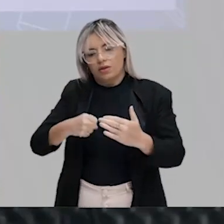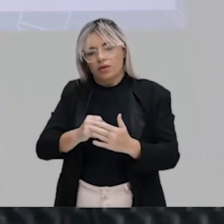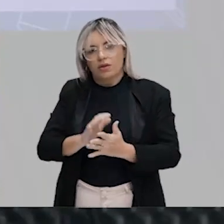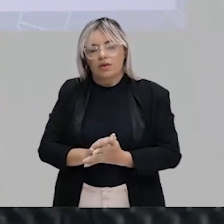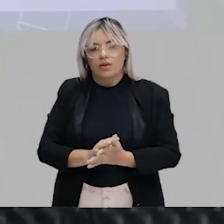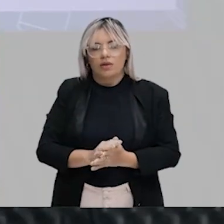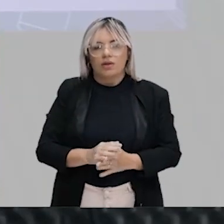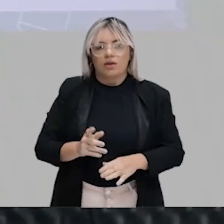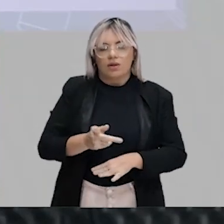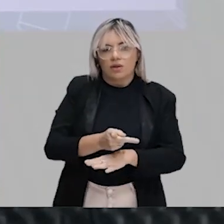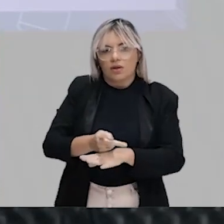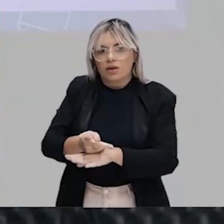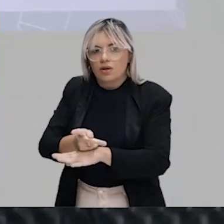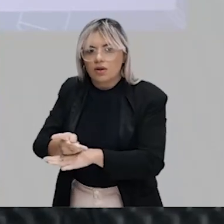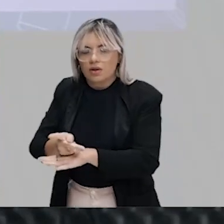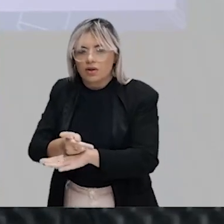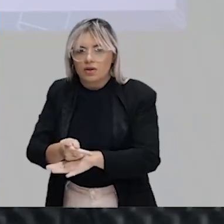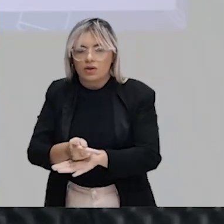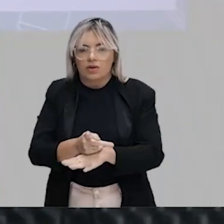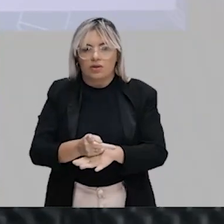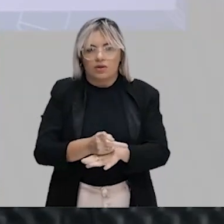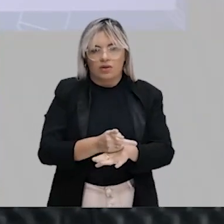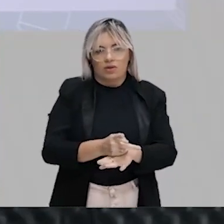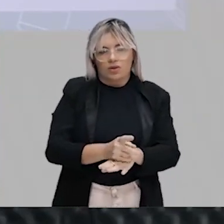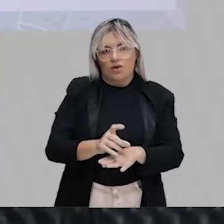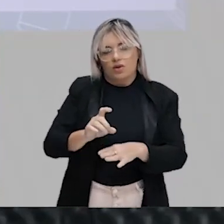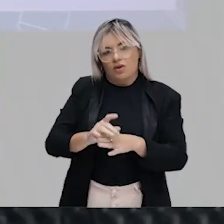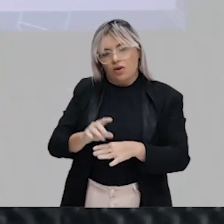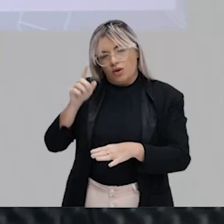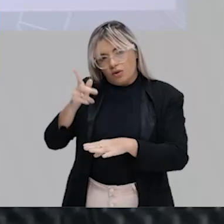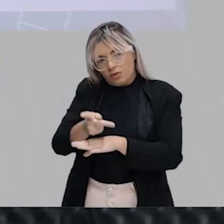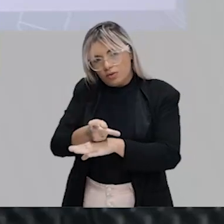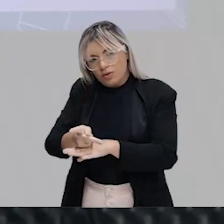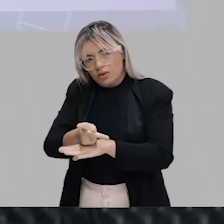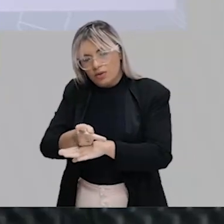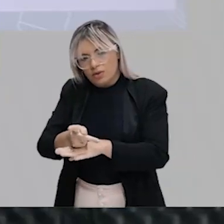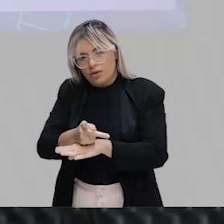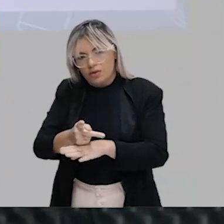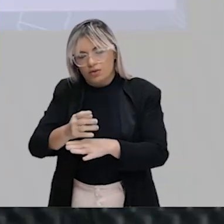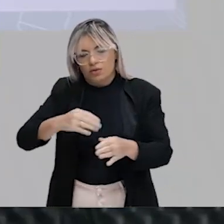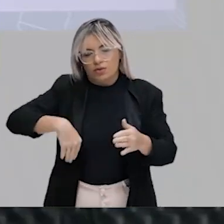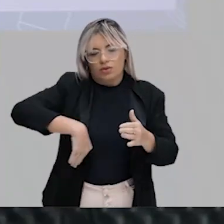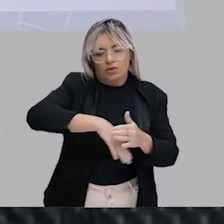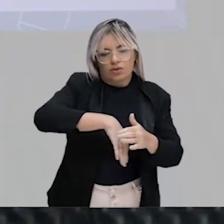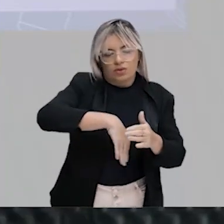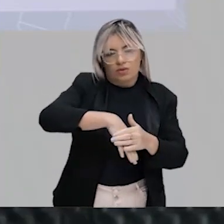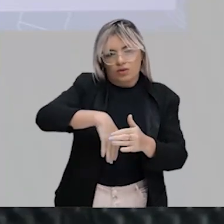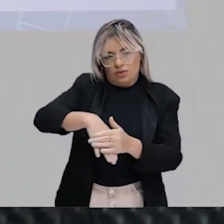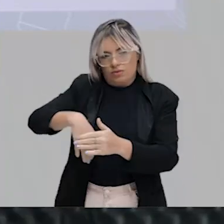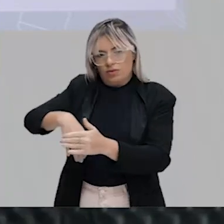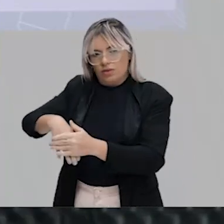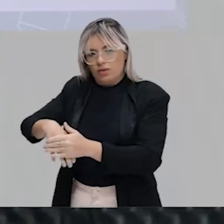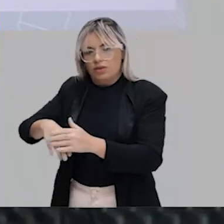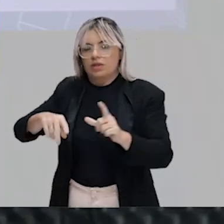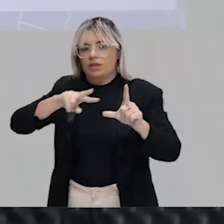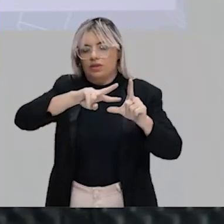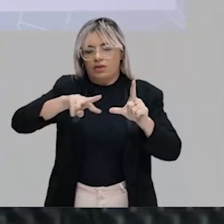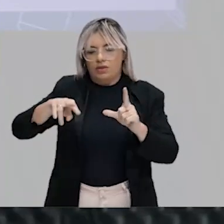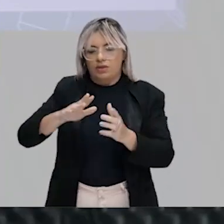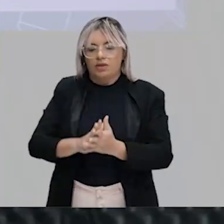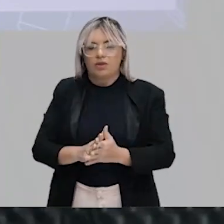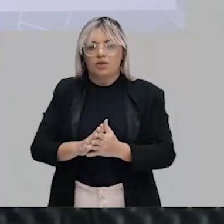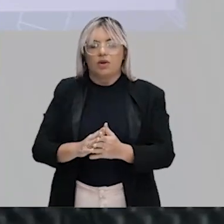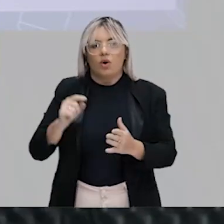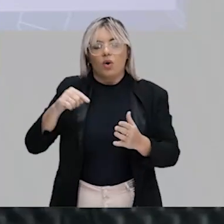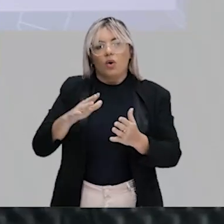atrás apenas dos jogos de futebol. Dos canais fechados, na sua grade, é o que mais